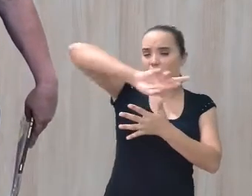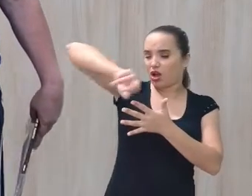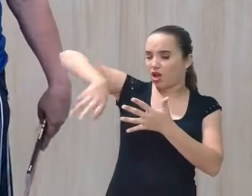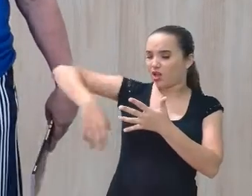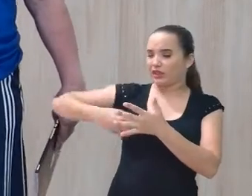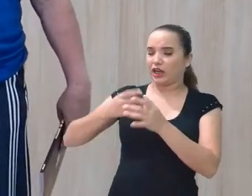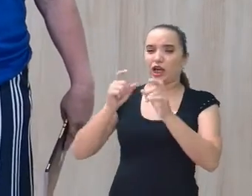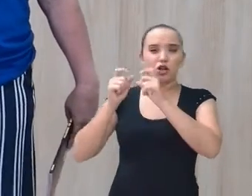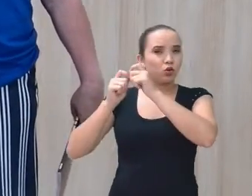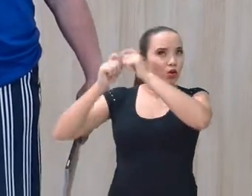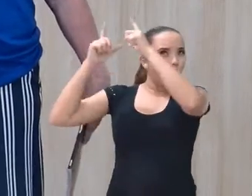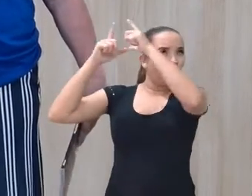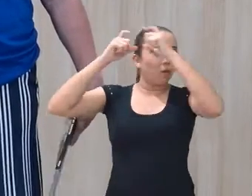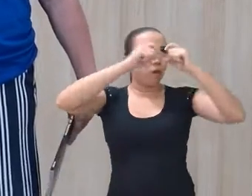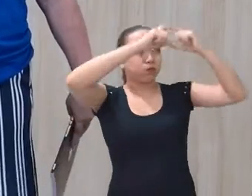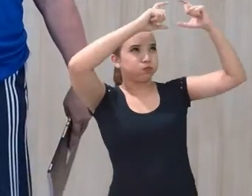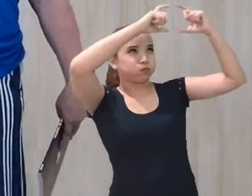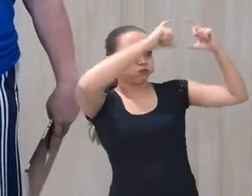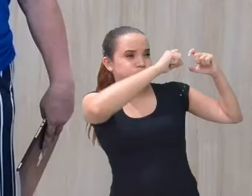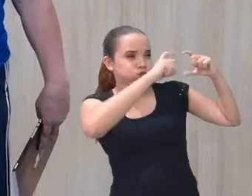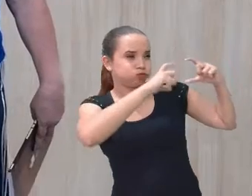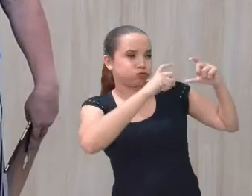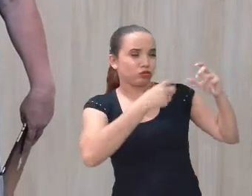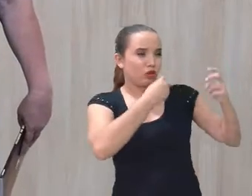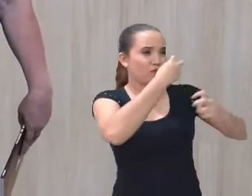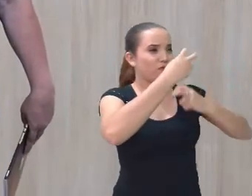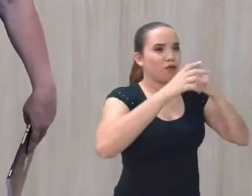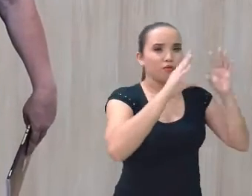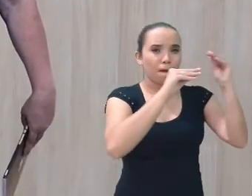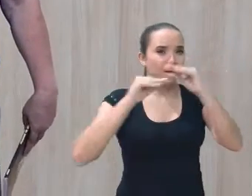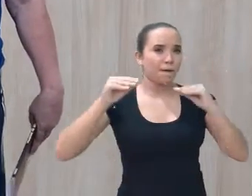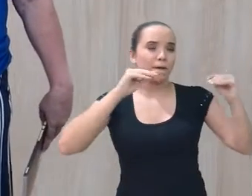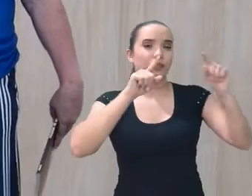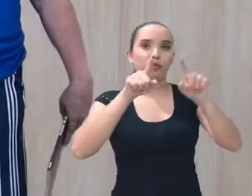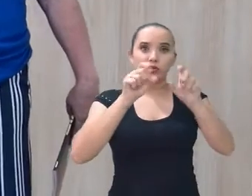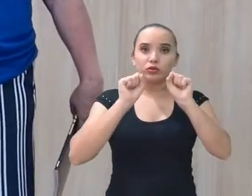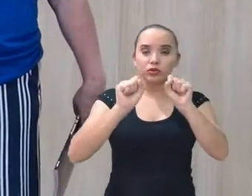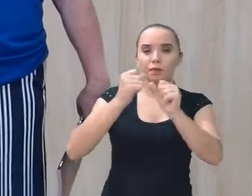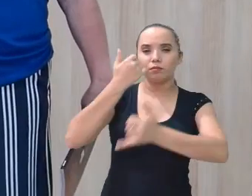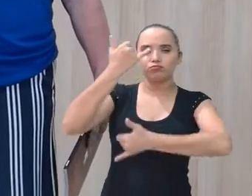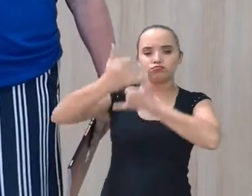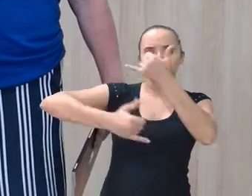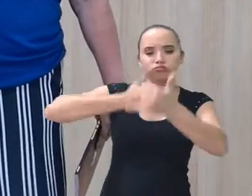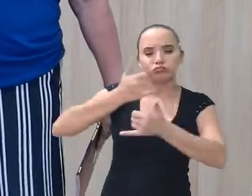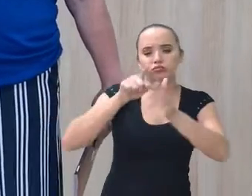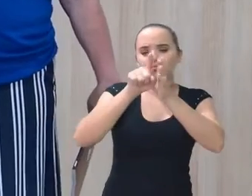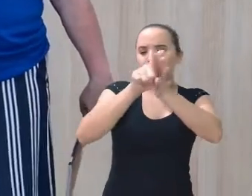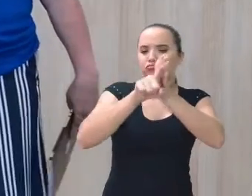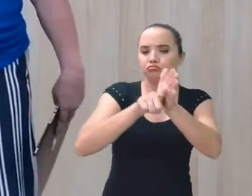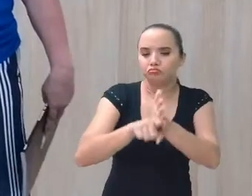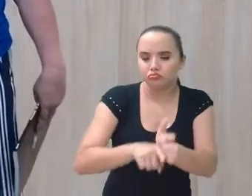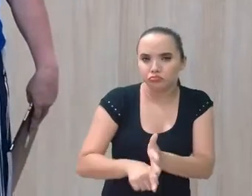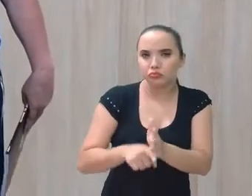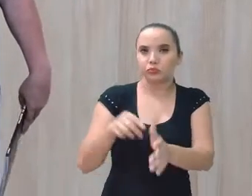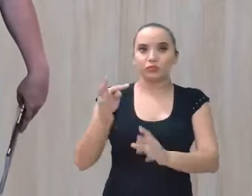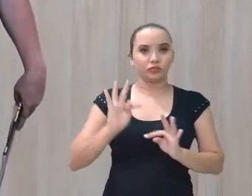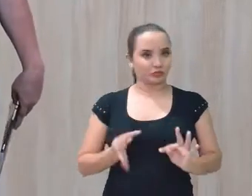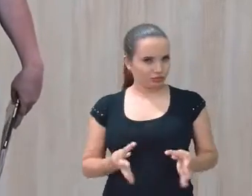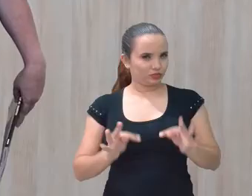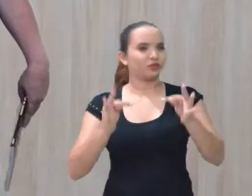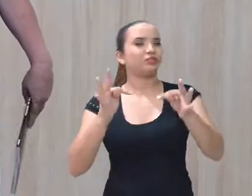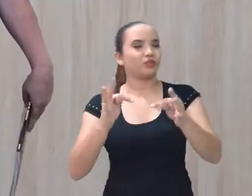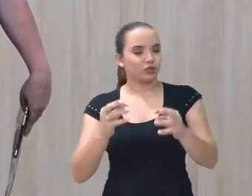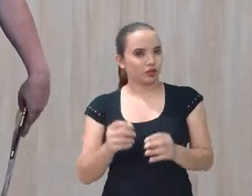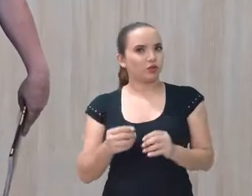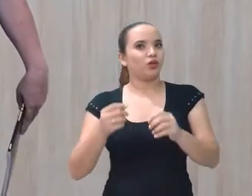de fala, de todo tipo, e que você pode brincar bastante, né, explorar bastante essa tecnologia que está